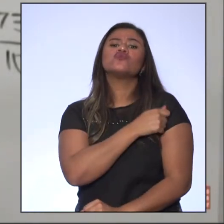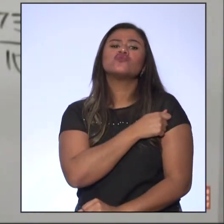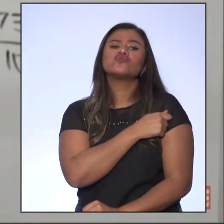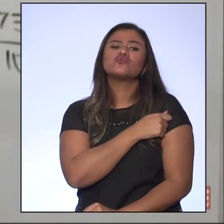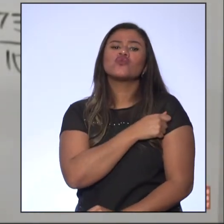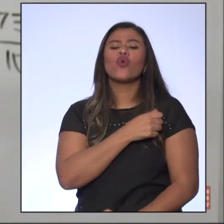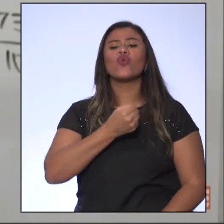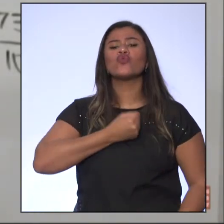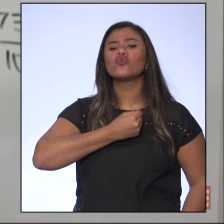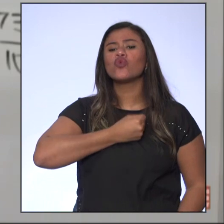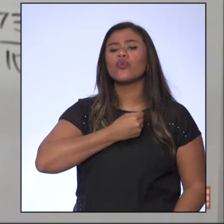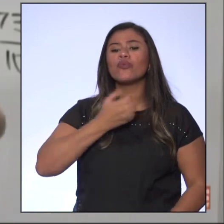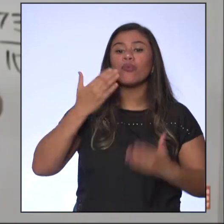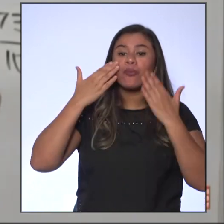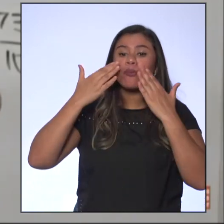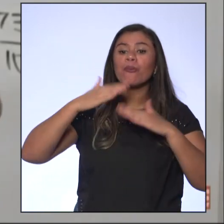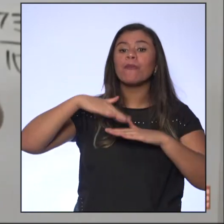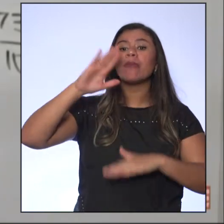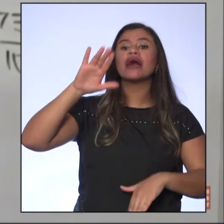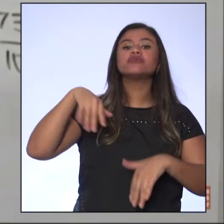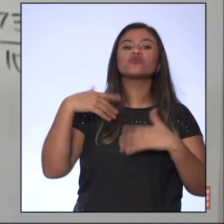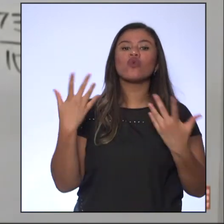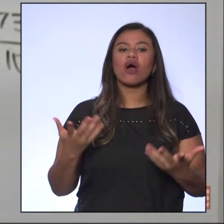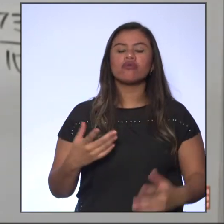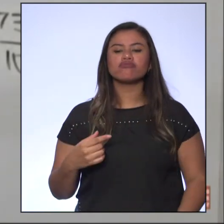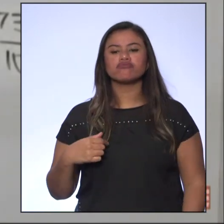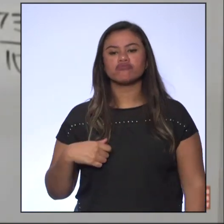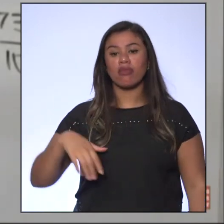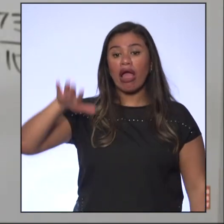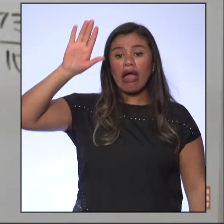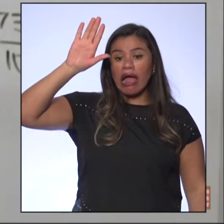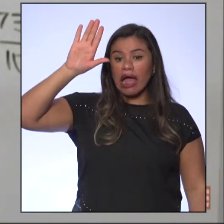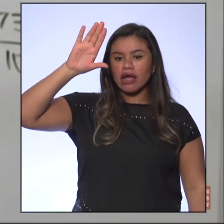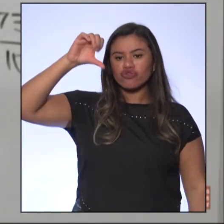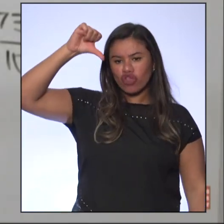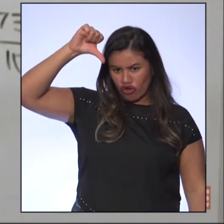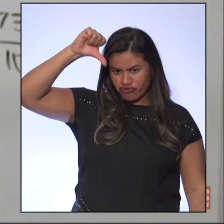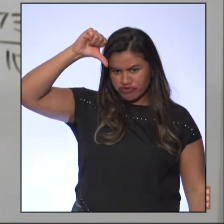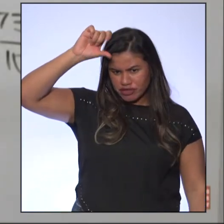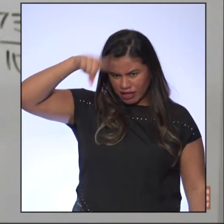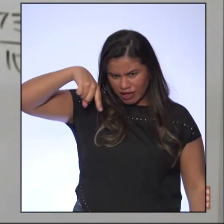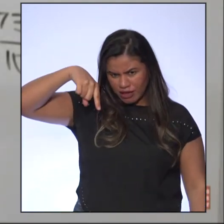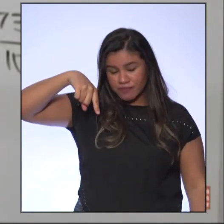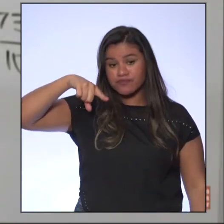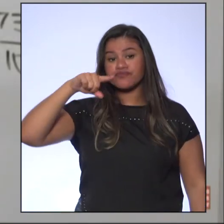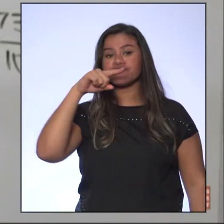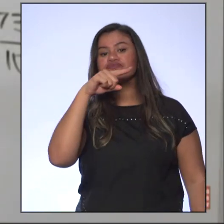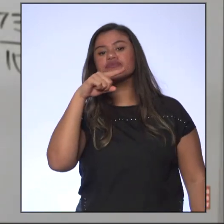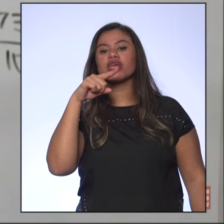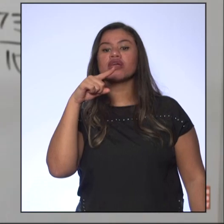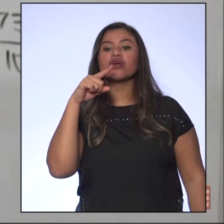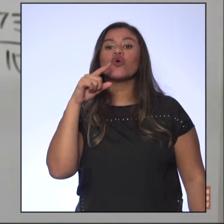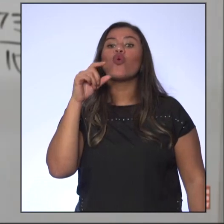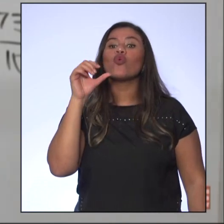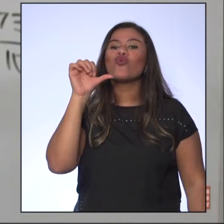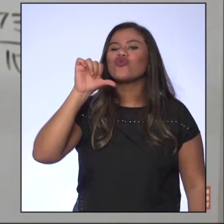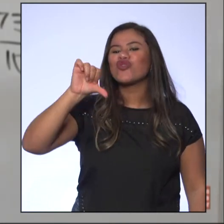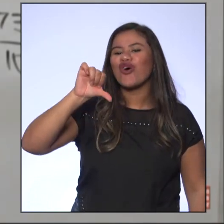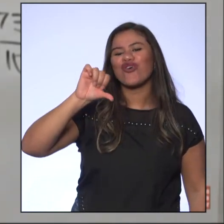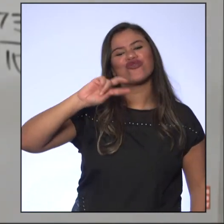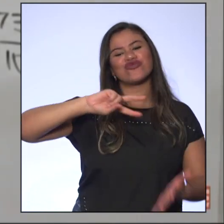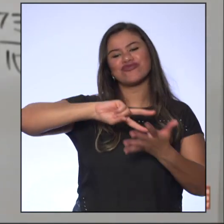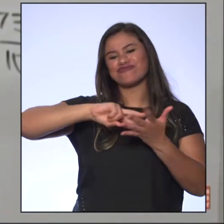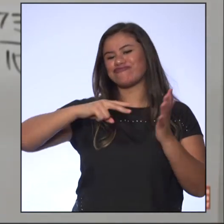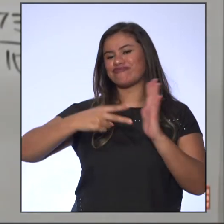número que mais aparece? Aí você levanta a mão e diz, um 9. Legal. Sabe quem é esse 9? É a moda. Esse